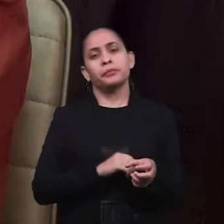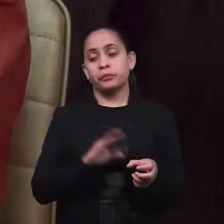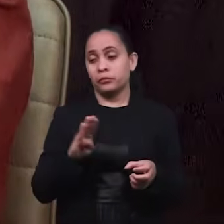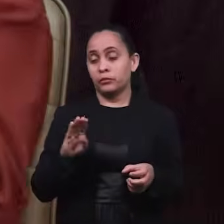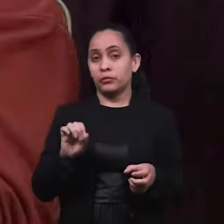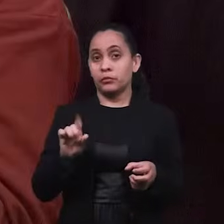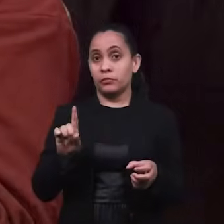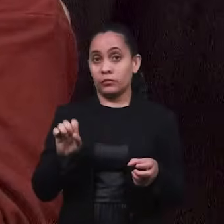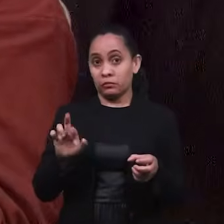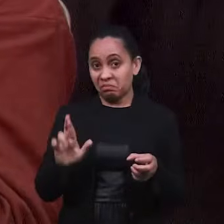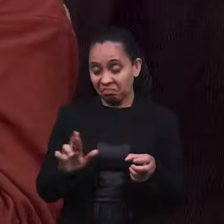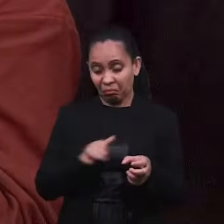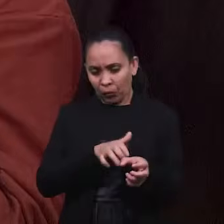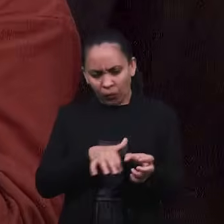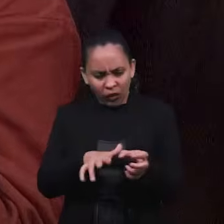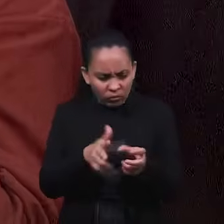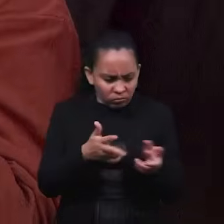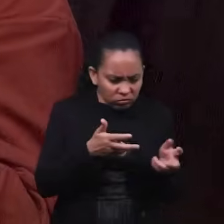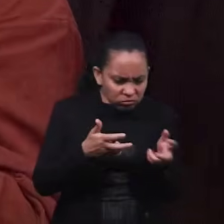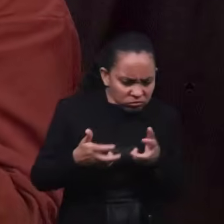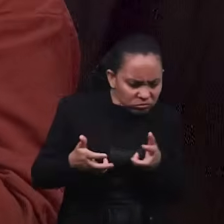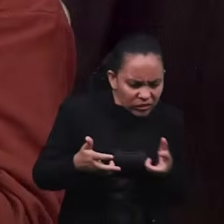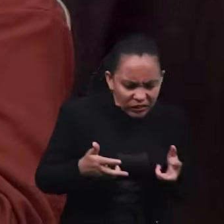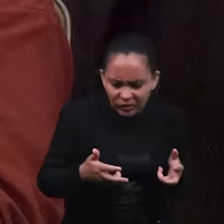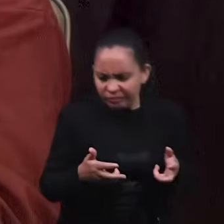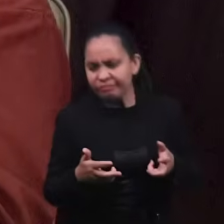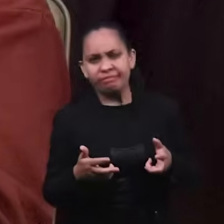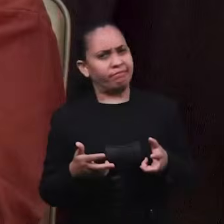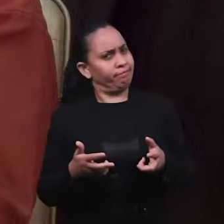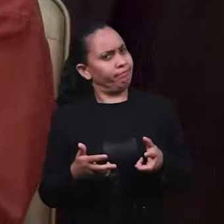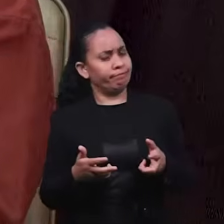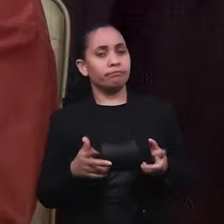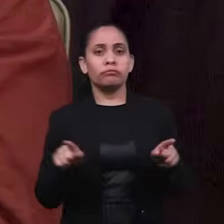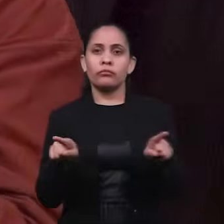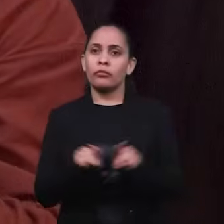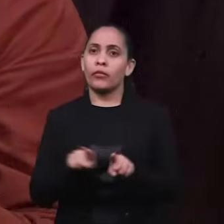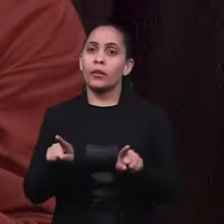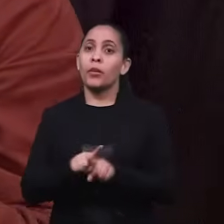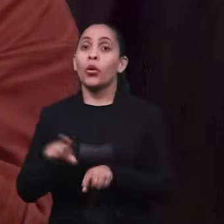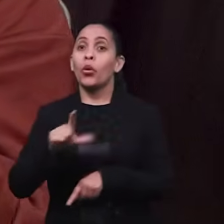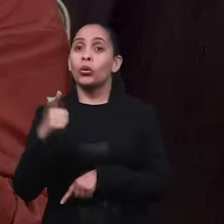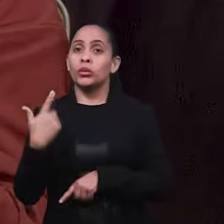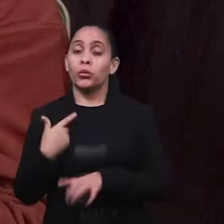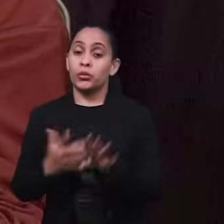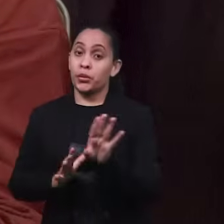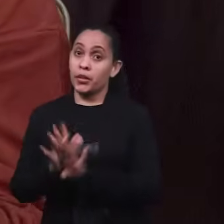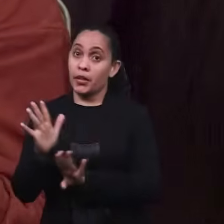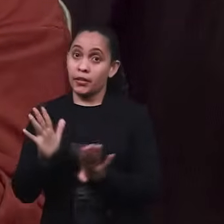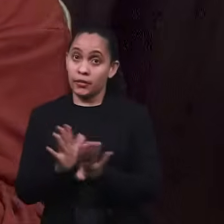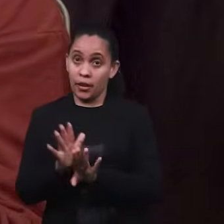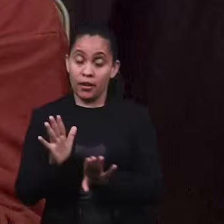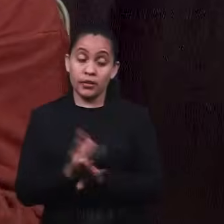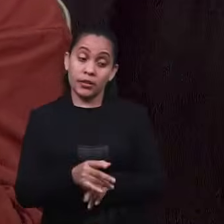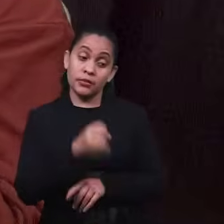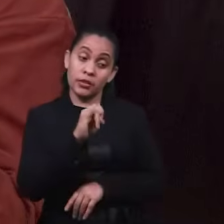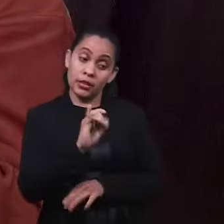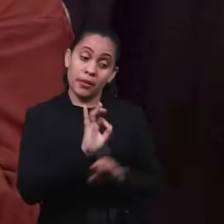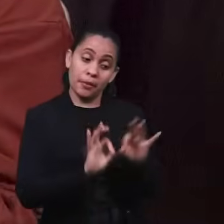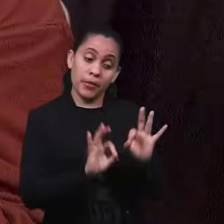isso, a gente precisa também orientar, se for o caso de querer fazer em